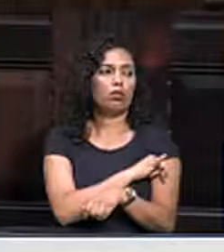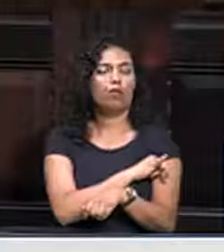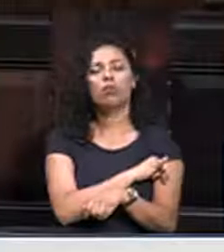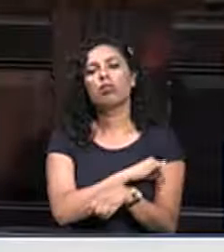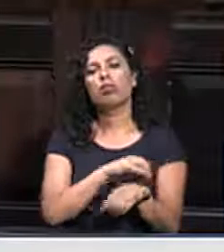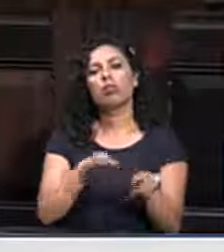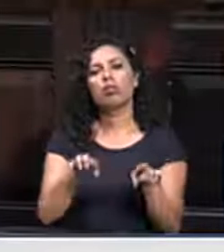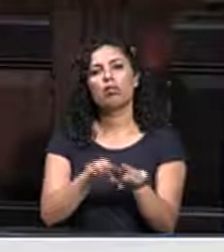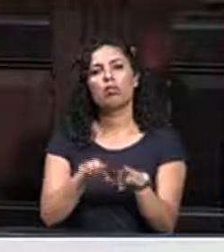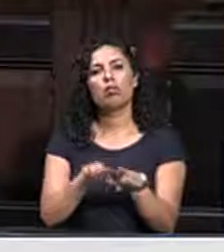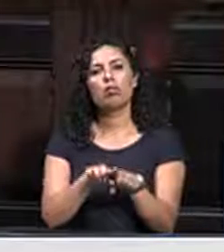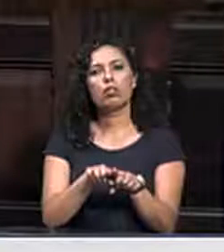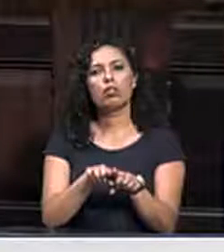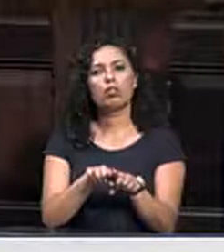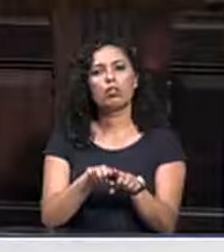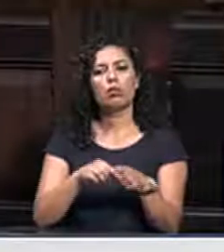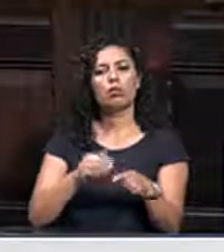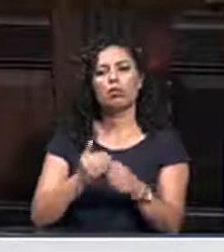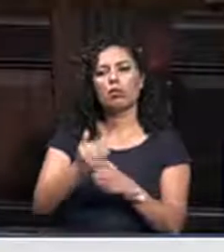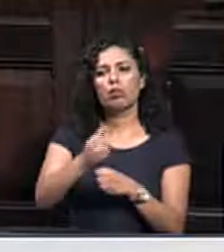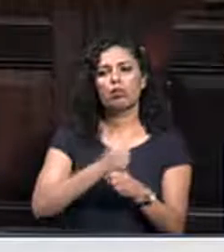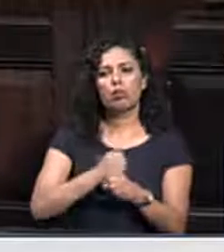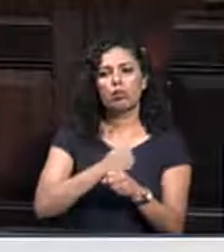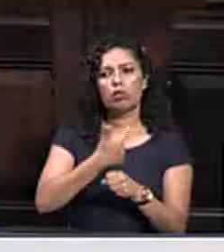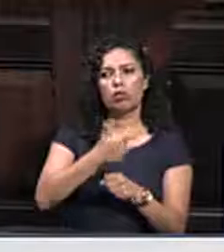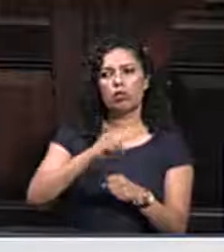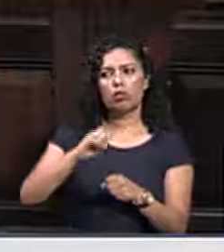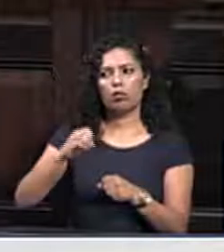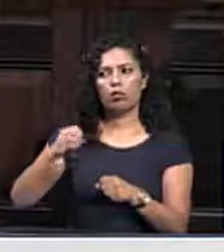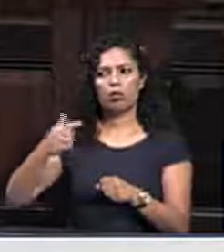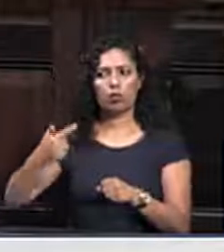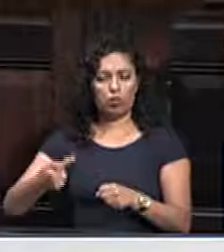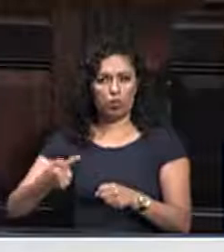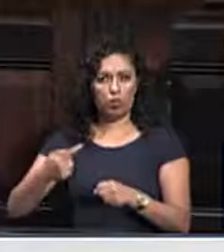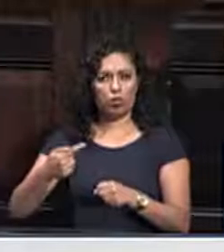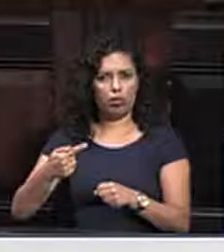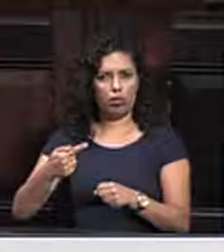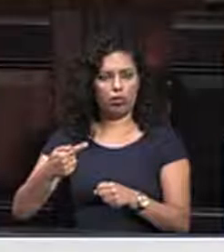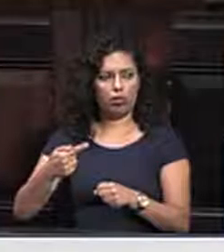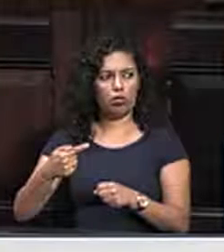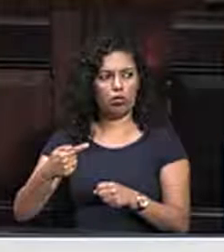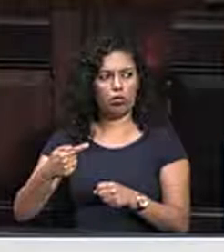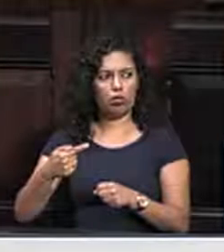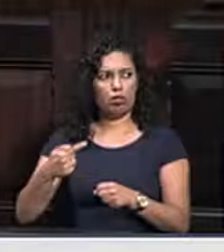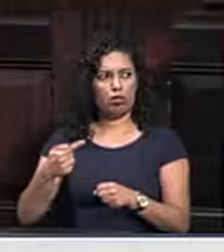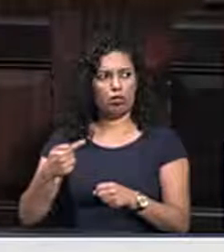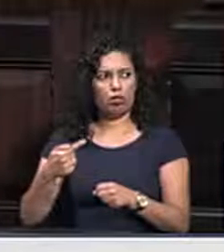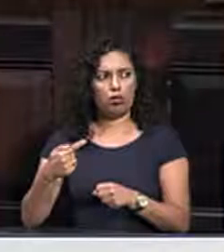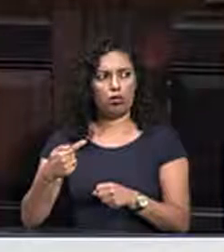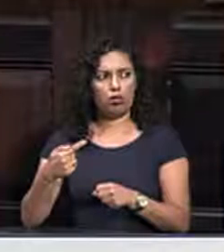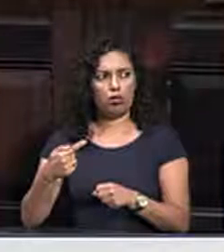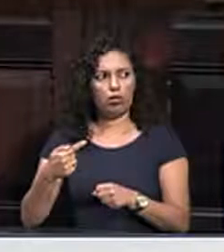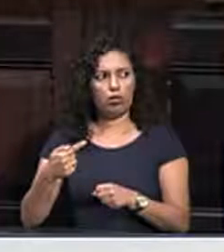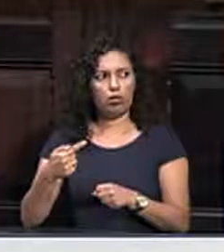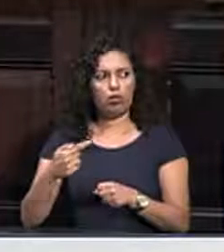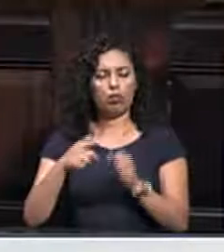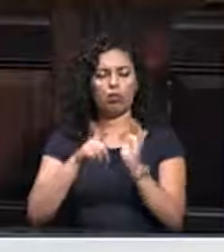de 2007, era vedada a entrada de monoculturas de árvores ali. O